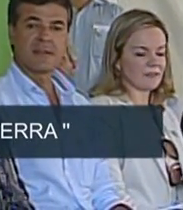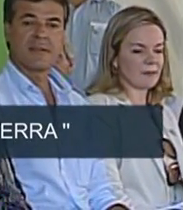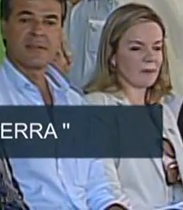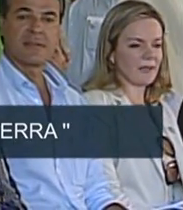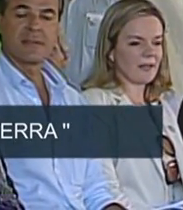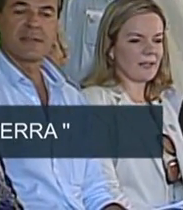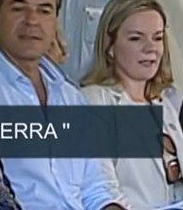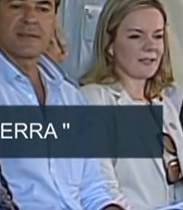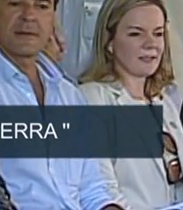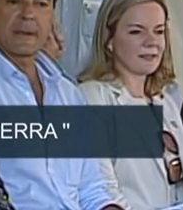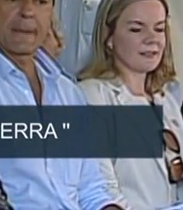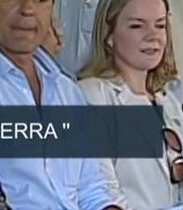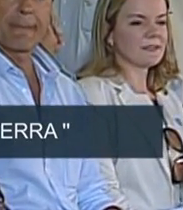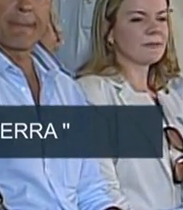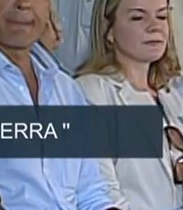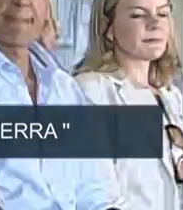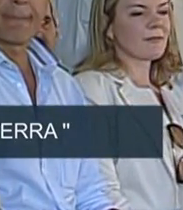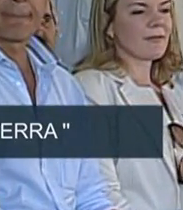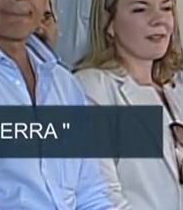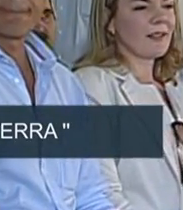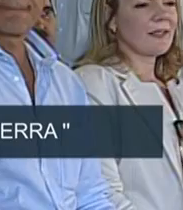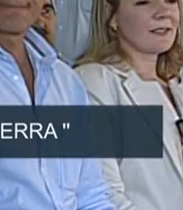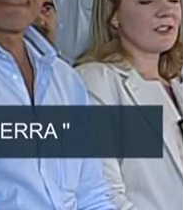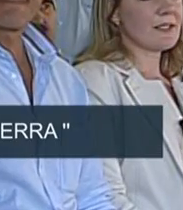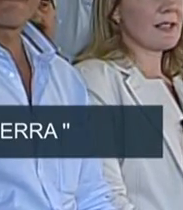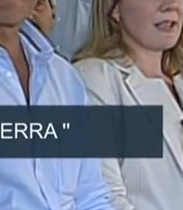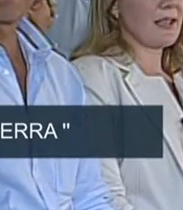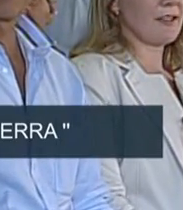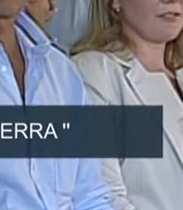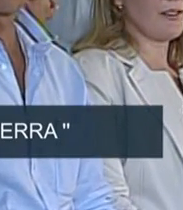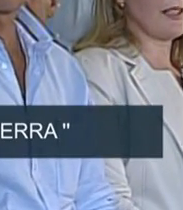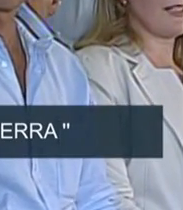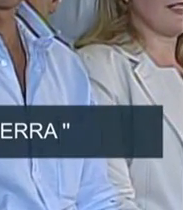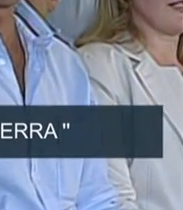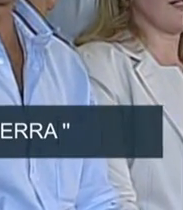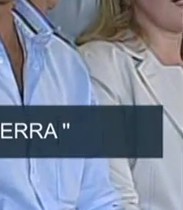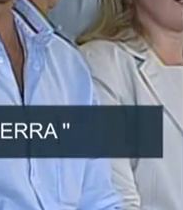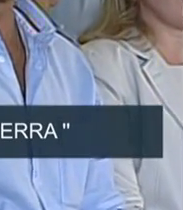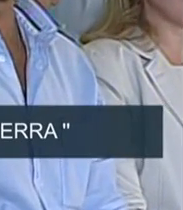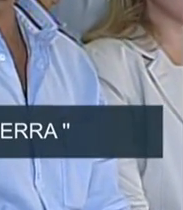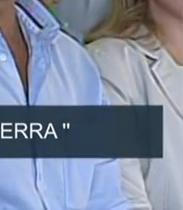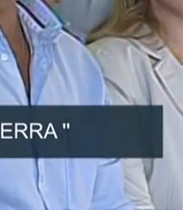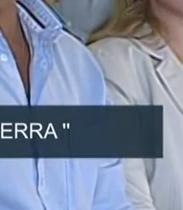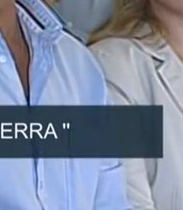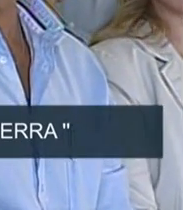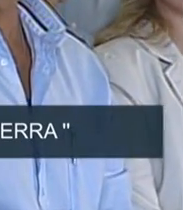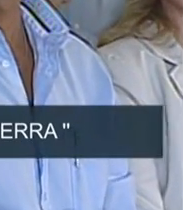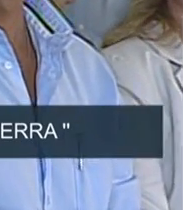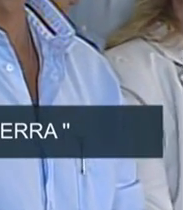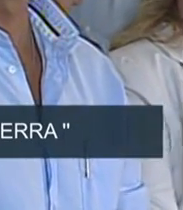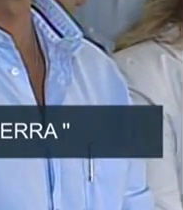ser capaz de ser feliz.